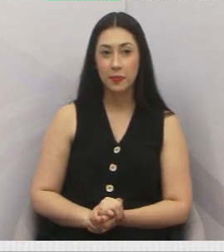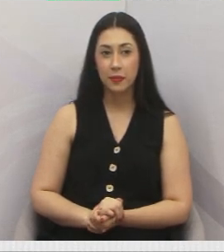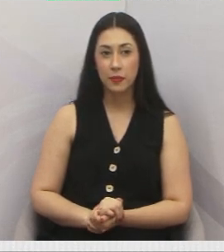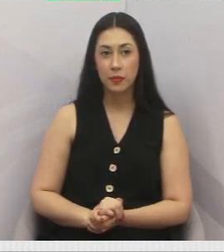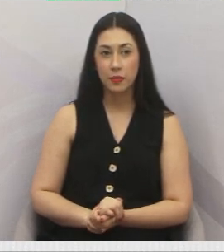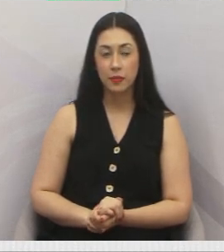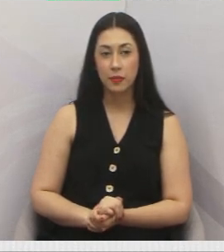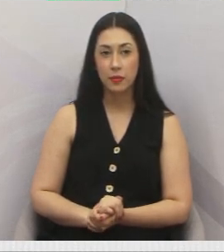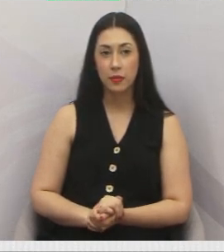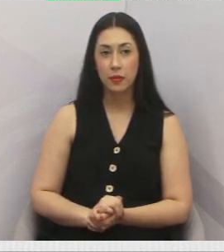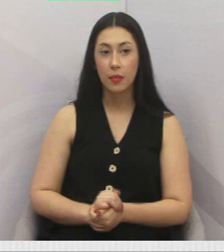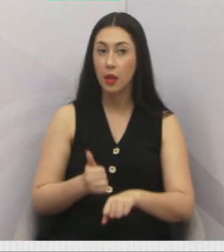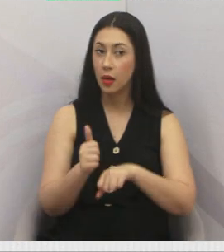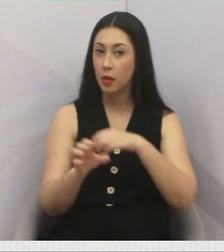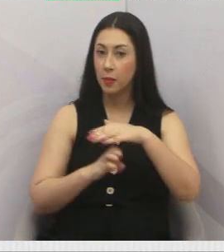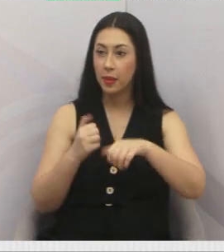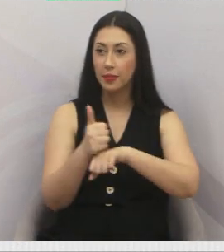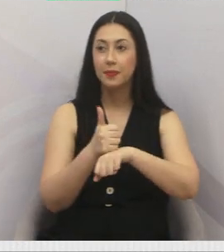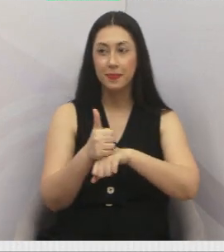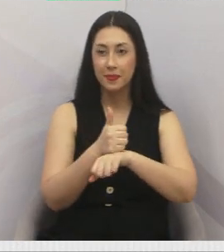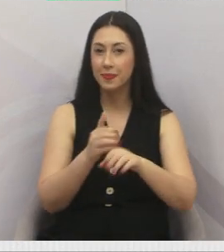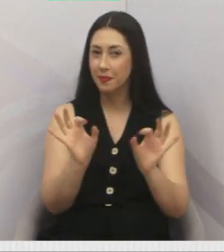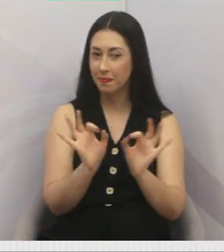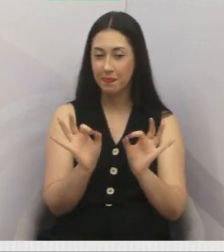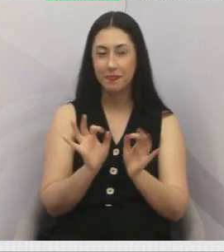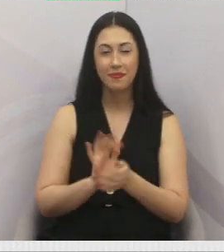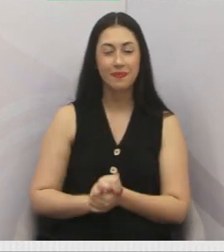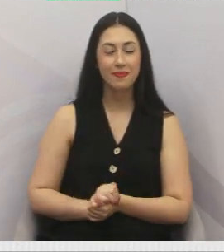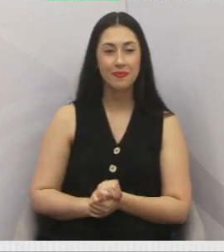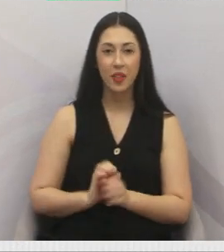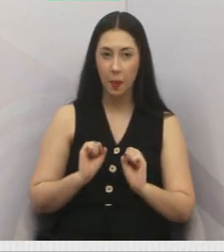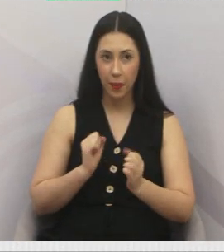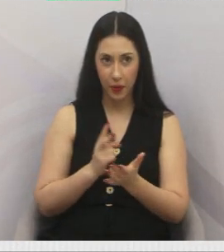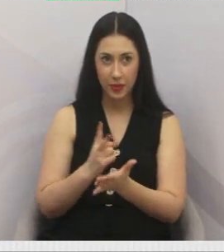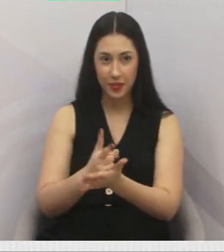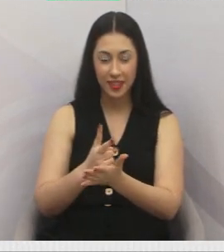Profissional foi em branco. Tá? Podemos seguir?